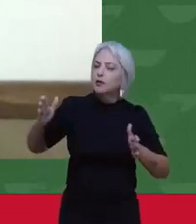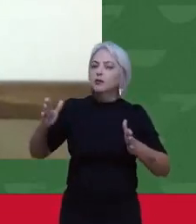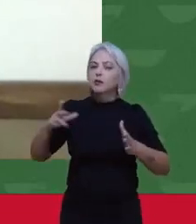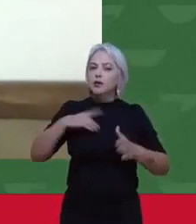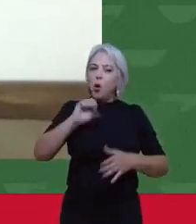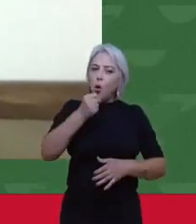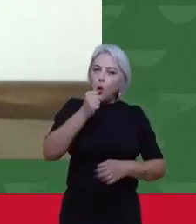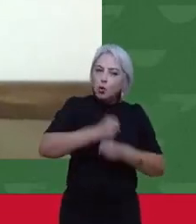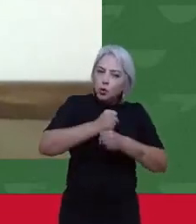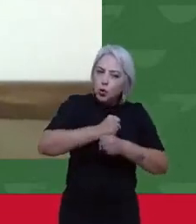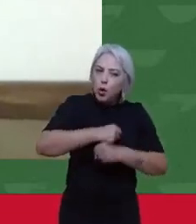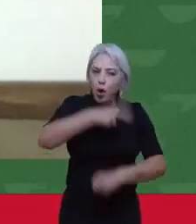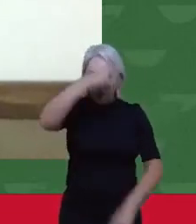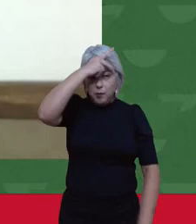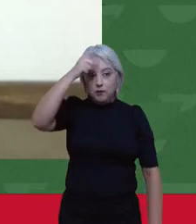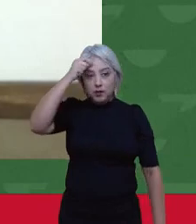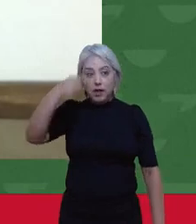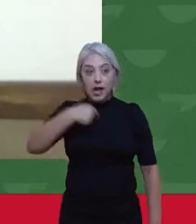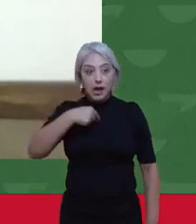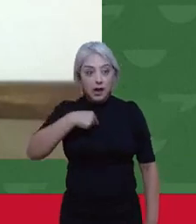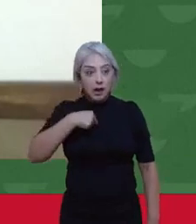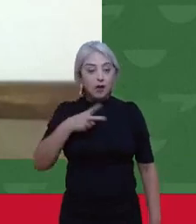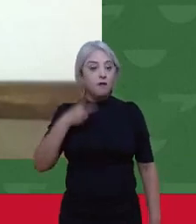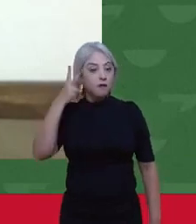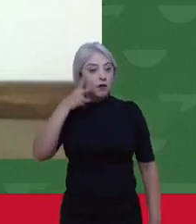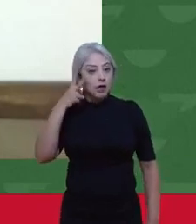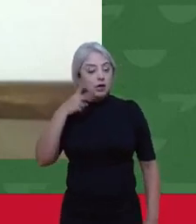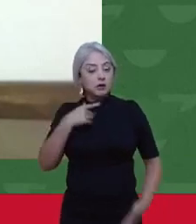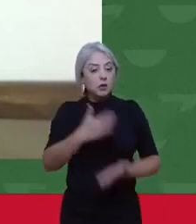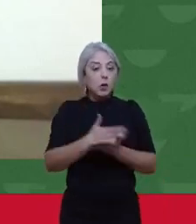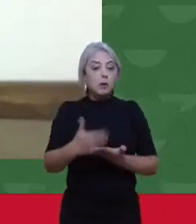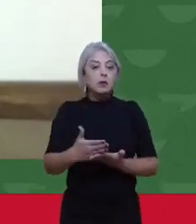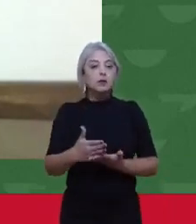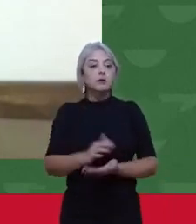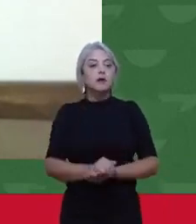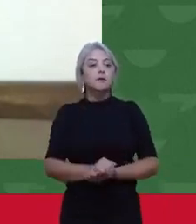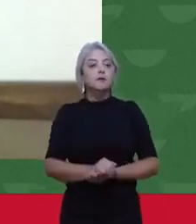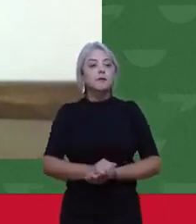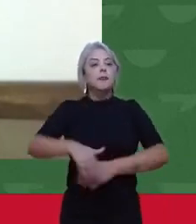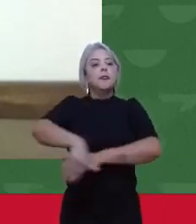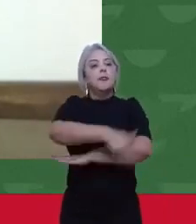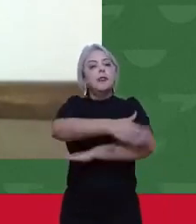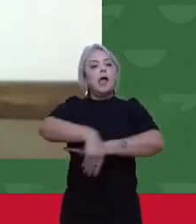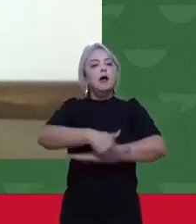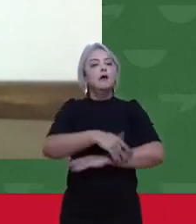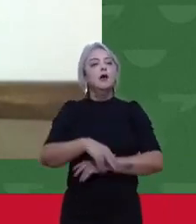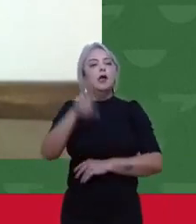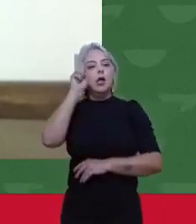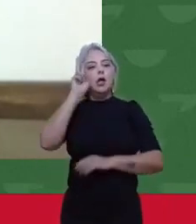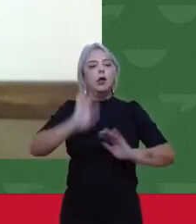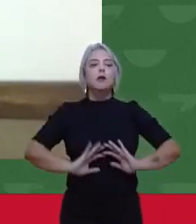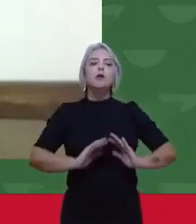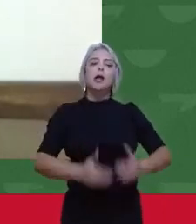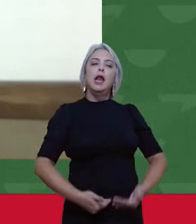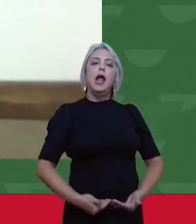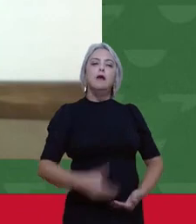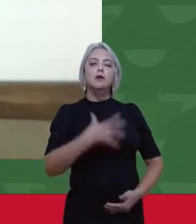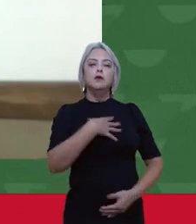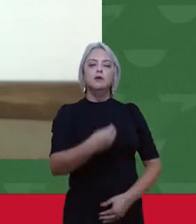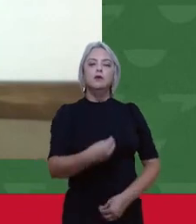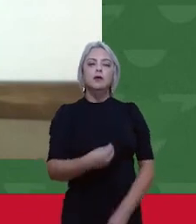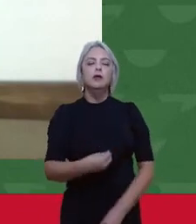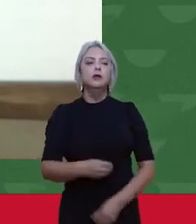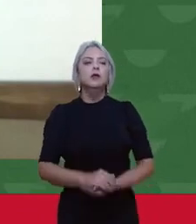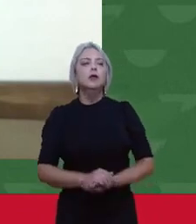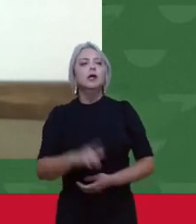tive na prefeitura. E eu que como vereadora, comecei na rua. Lembro que eu estava grávida do meu filho à